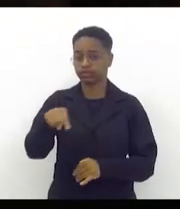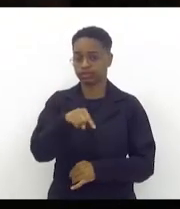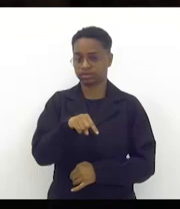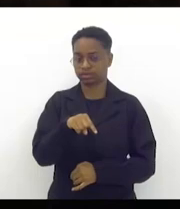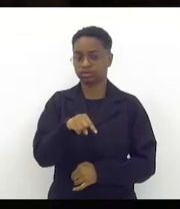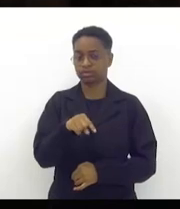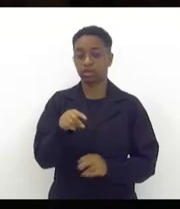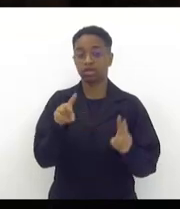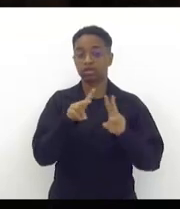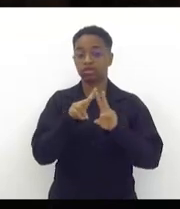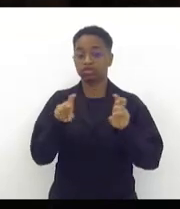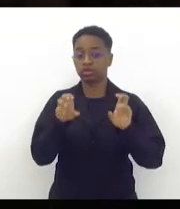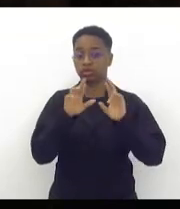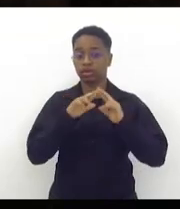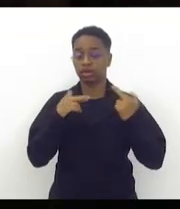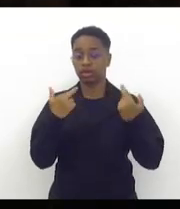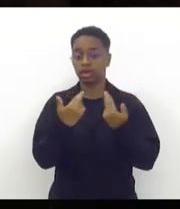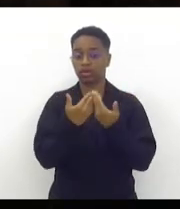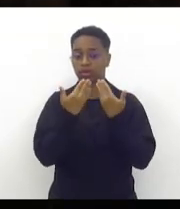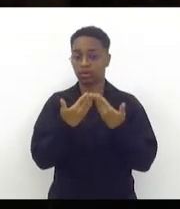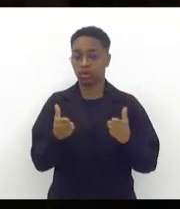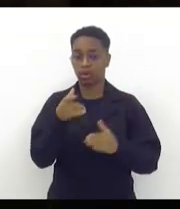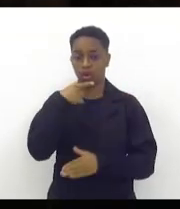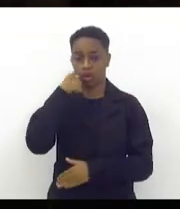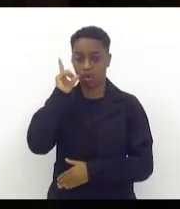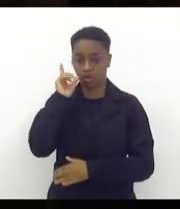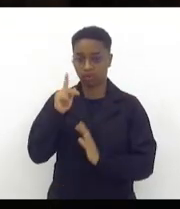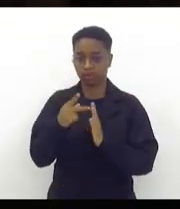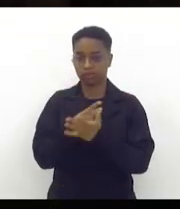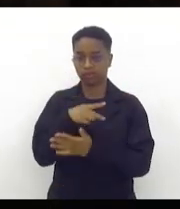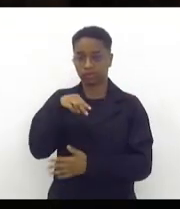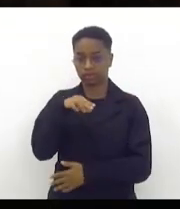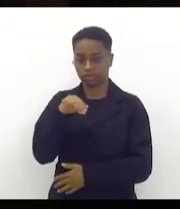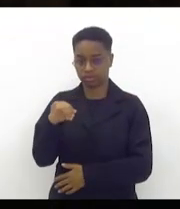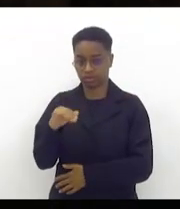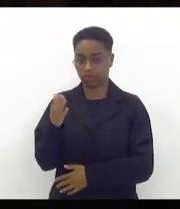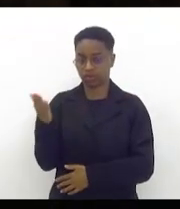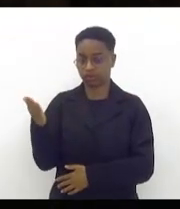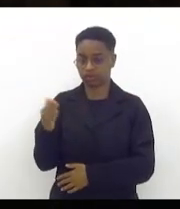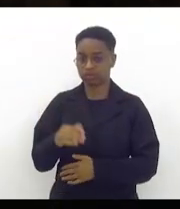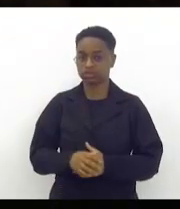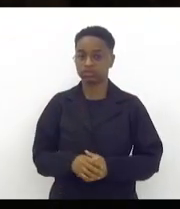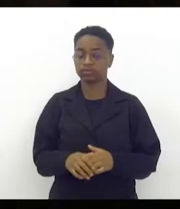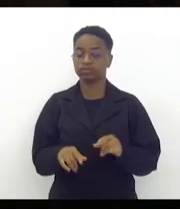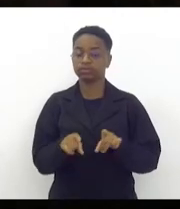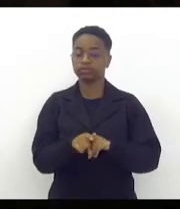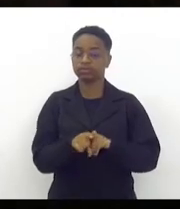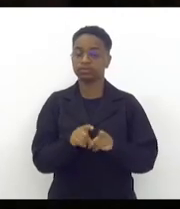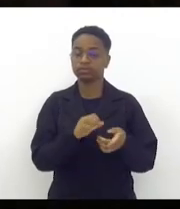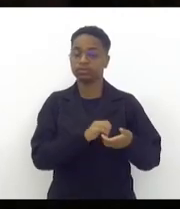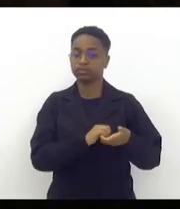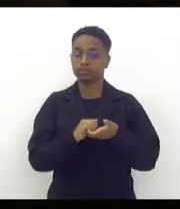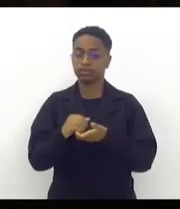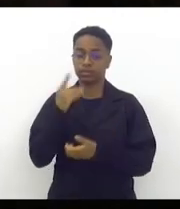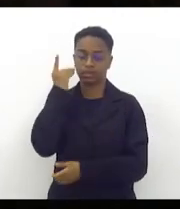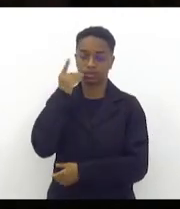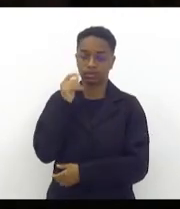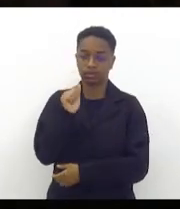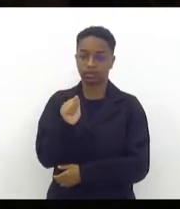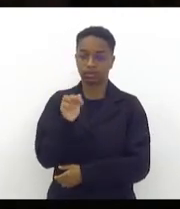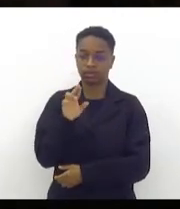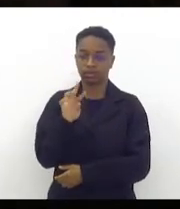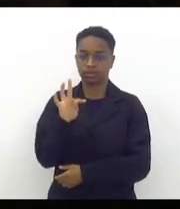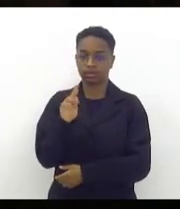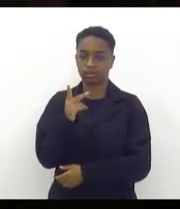a nossa audiência pública ontem em Nova Iguaçu, já cumprimentar o deputado Arthur